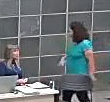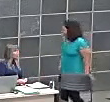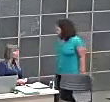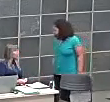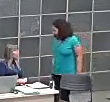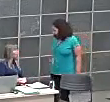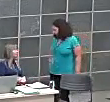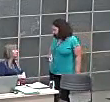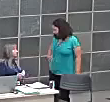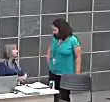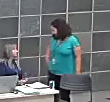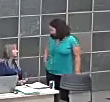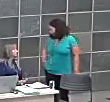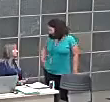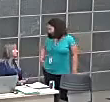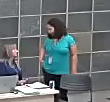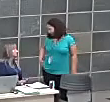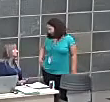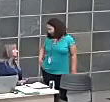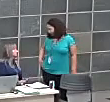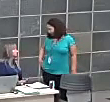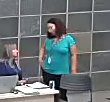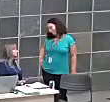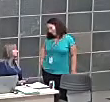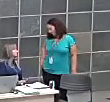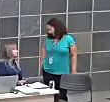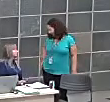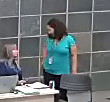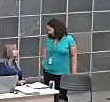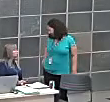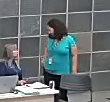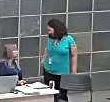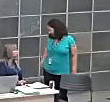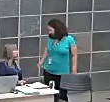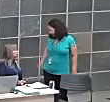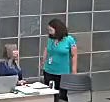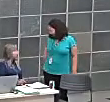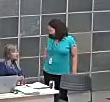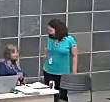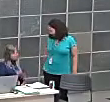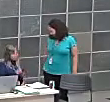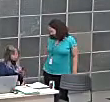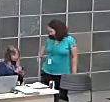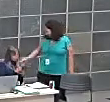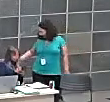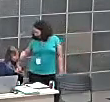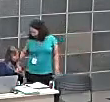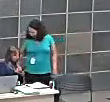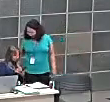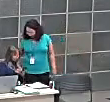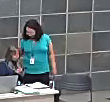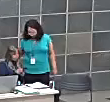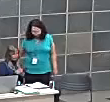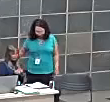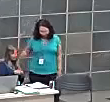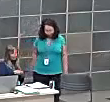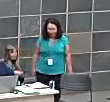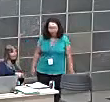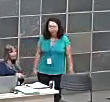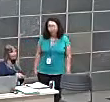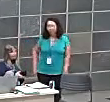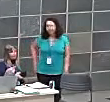comissão eh das desculpa dessa audiência nessa tarde ah requerimentos que foram